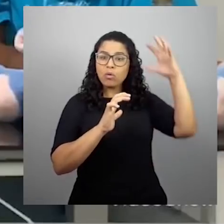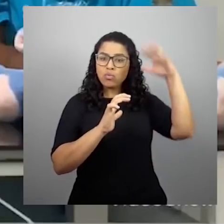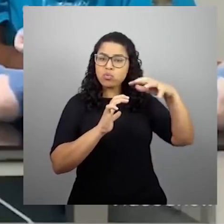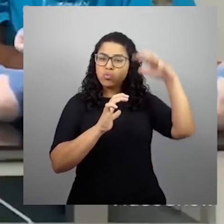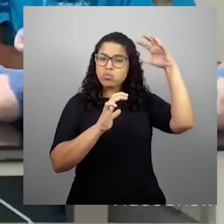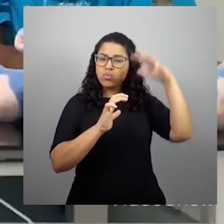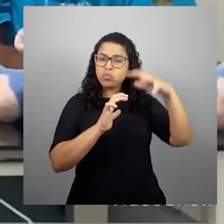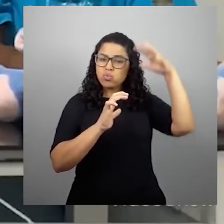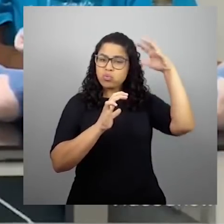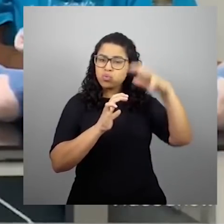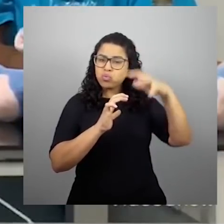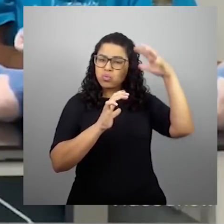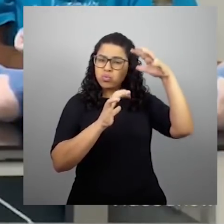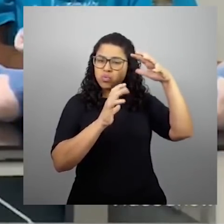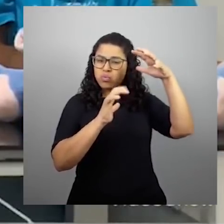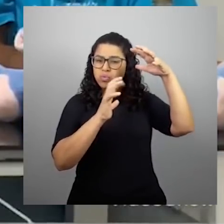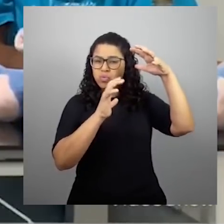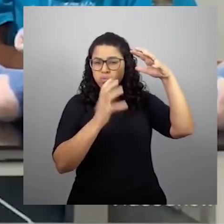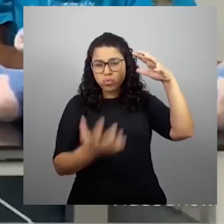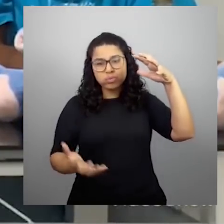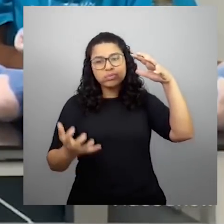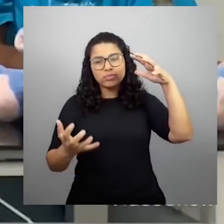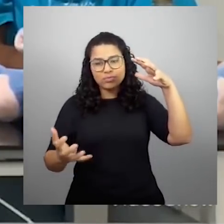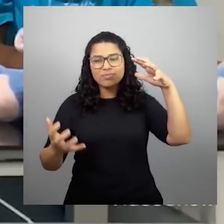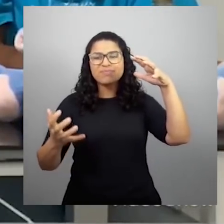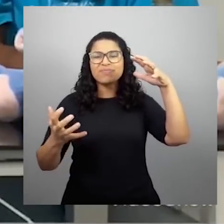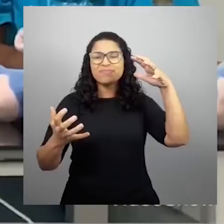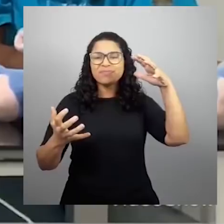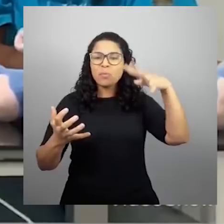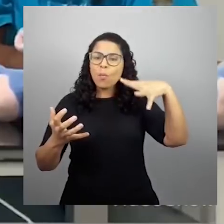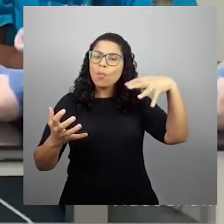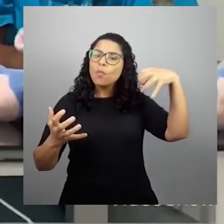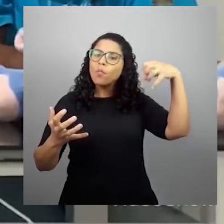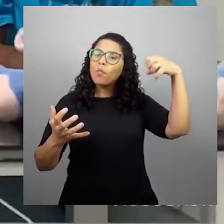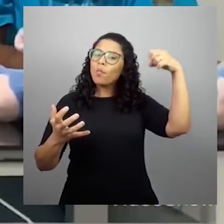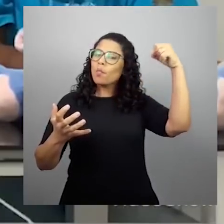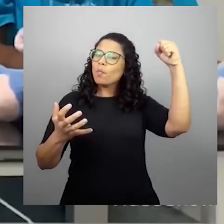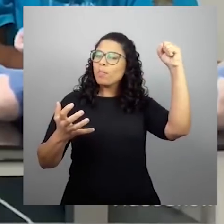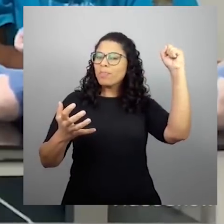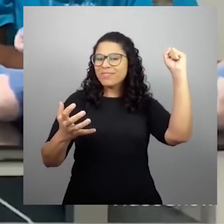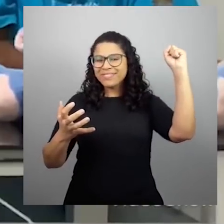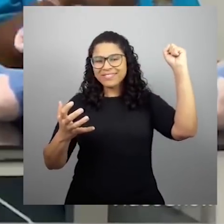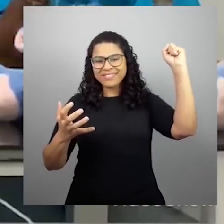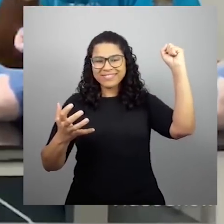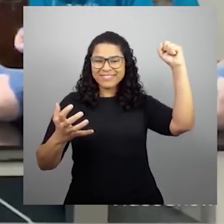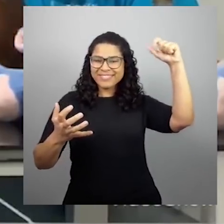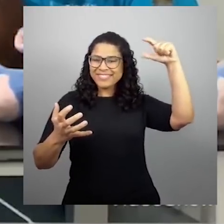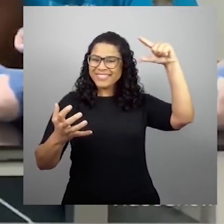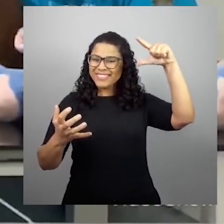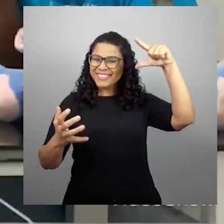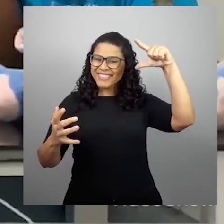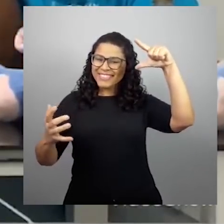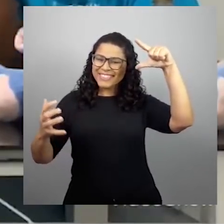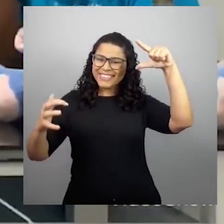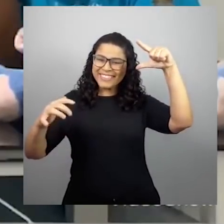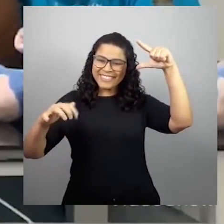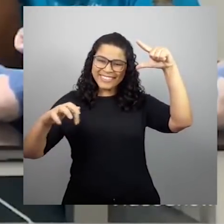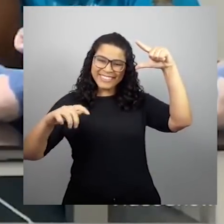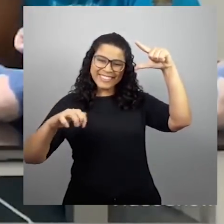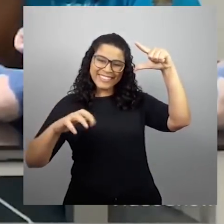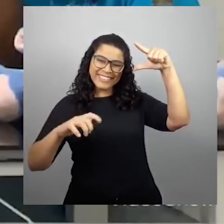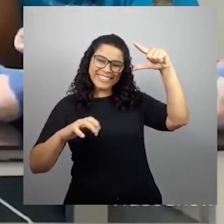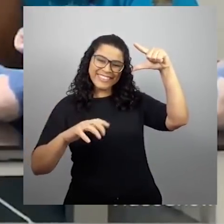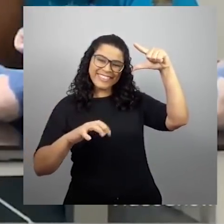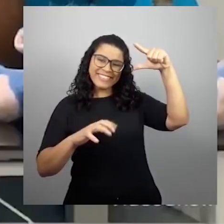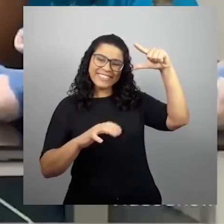a chuva forte e a derrubou. Já passou a chuva, o sol já vem